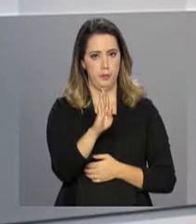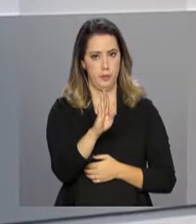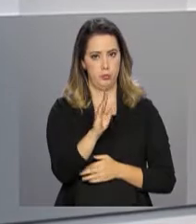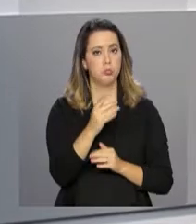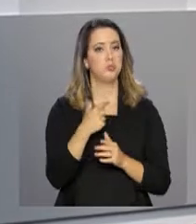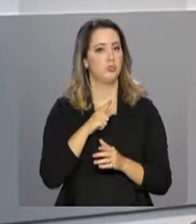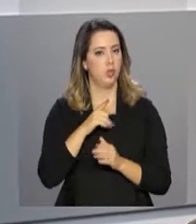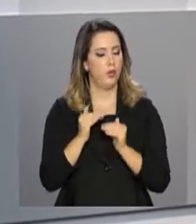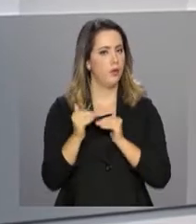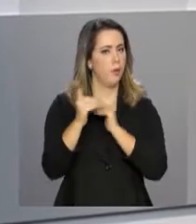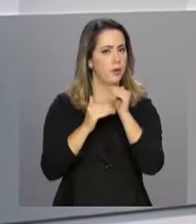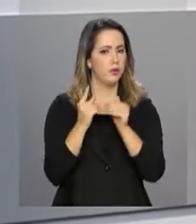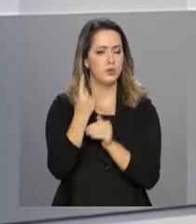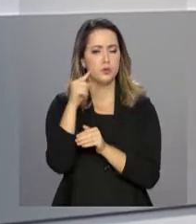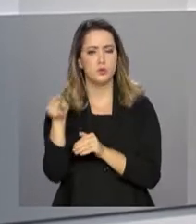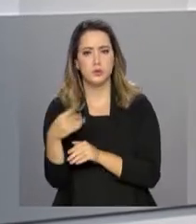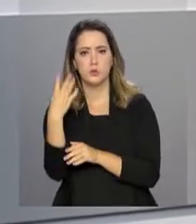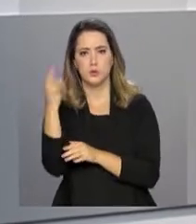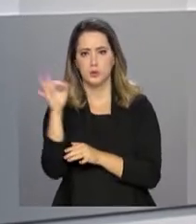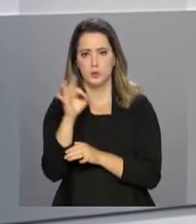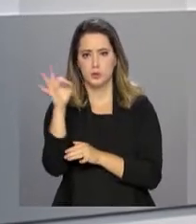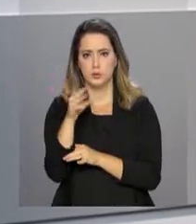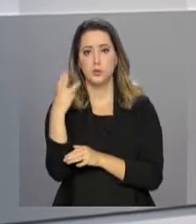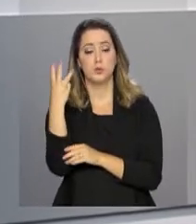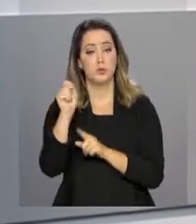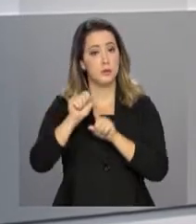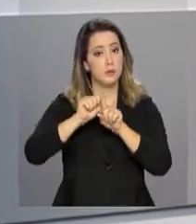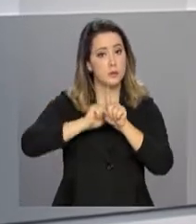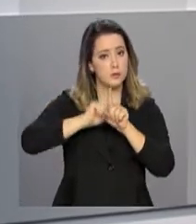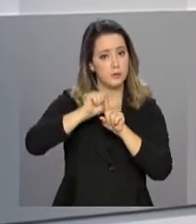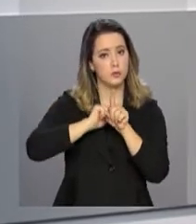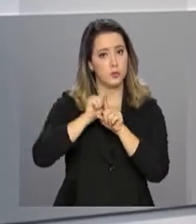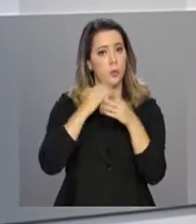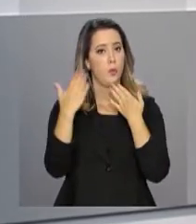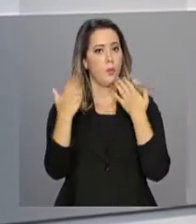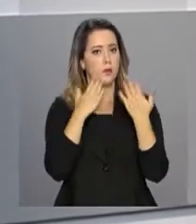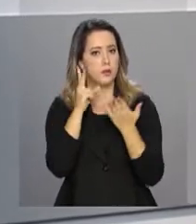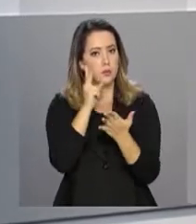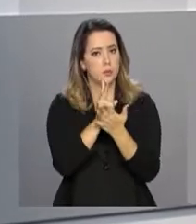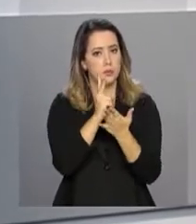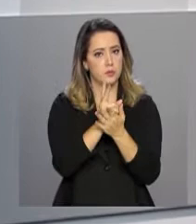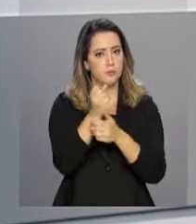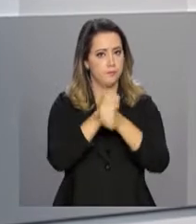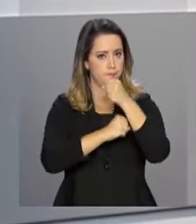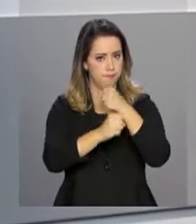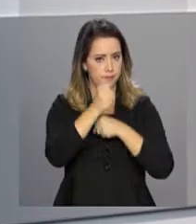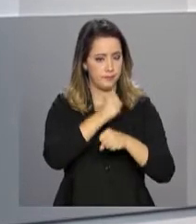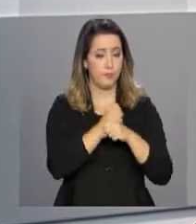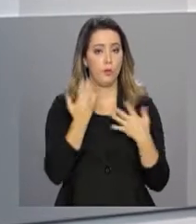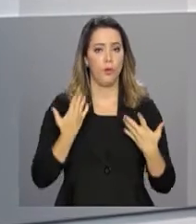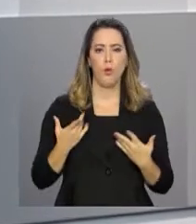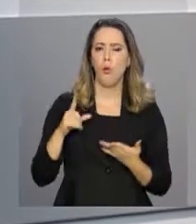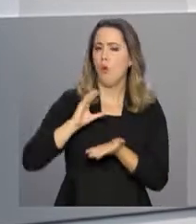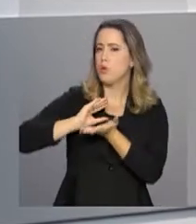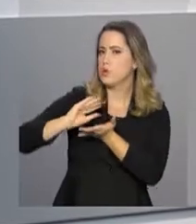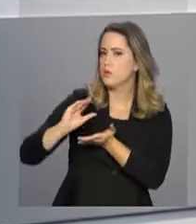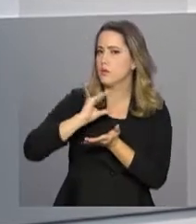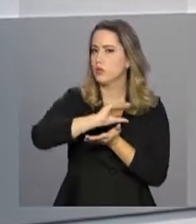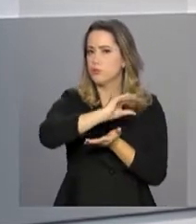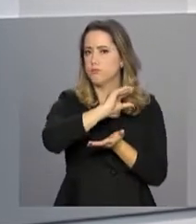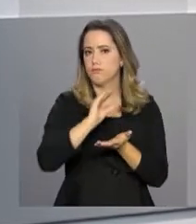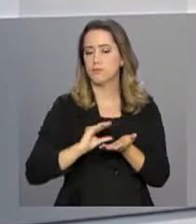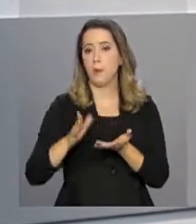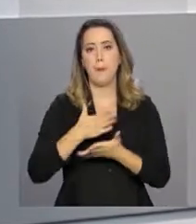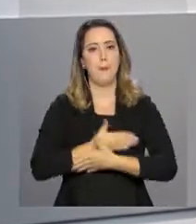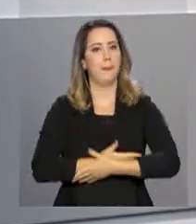registrou um aumento de 1,4% no terceiro trimestre, em comparação ao mesmo período do ano passado. Os investimentos tiveram